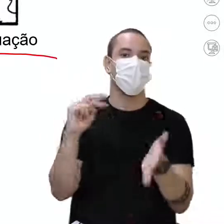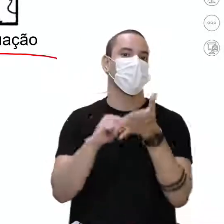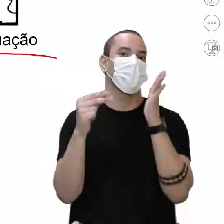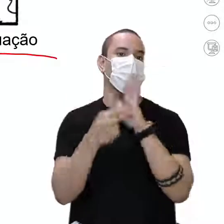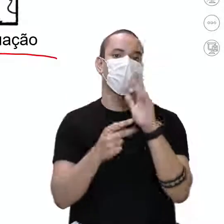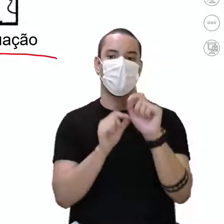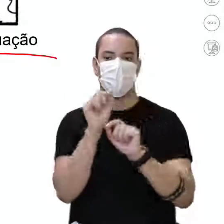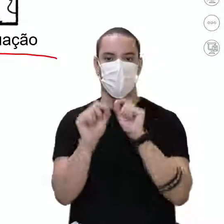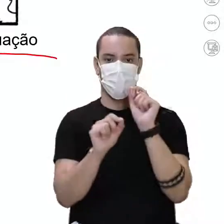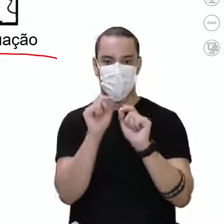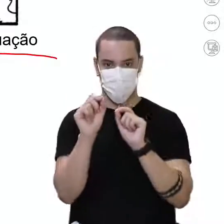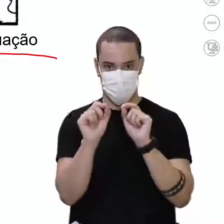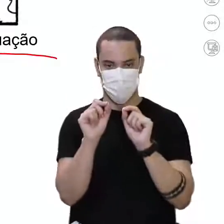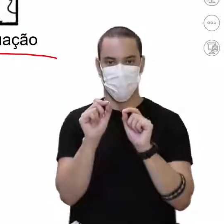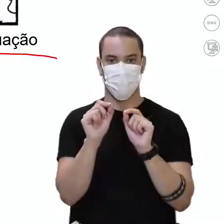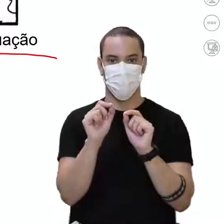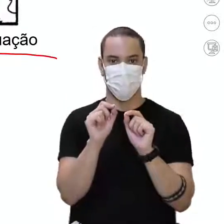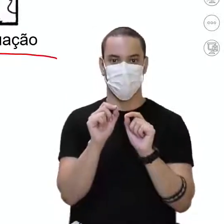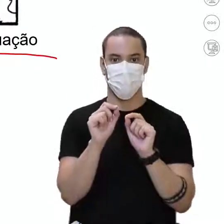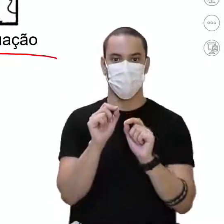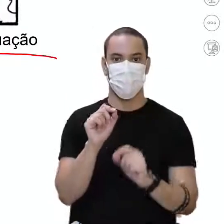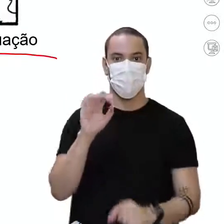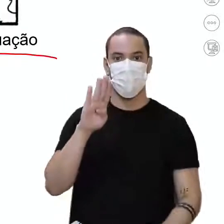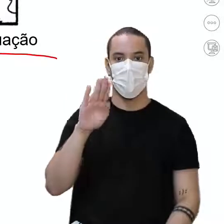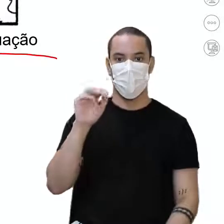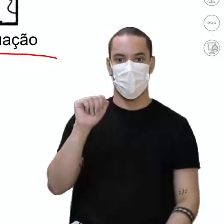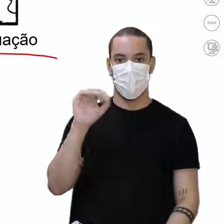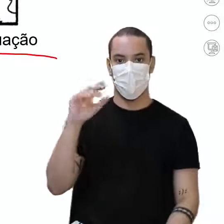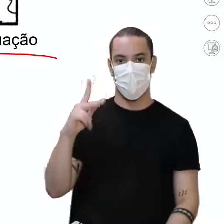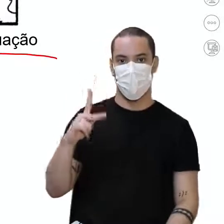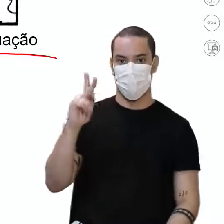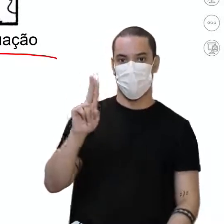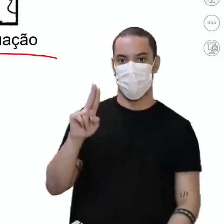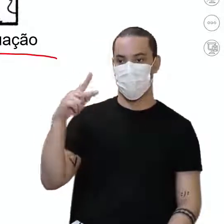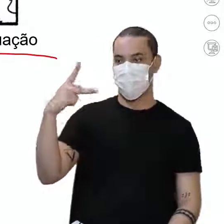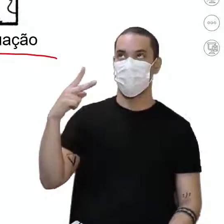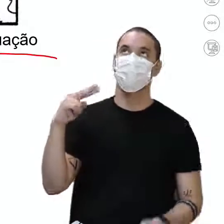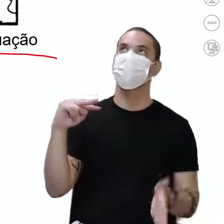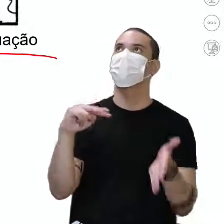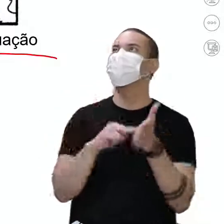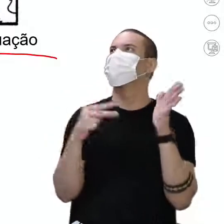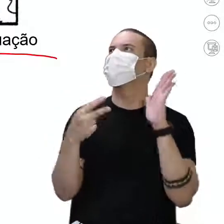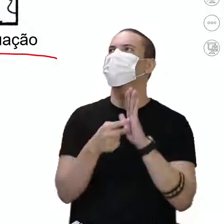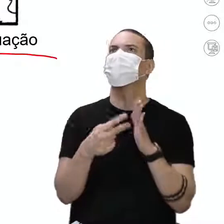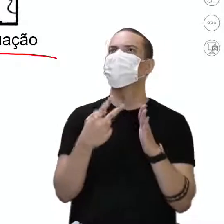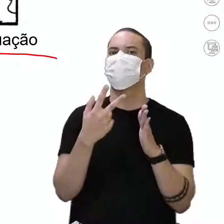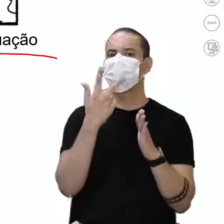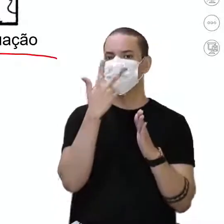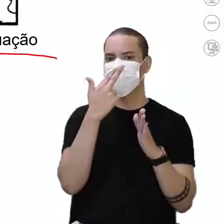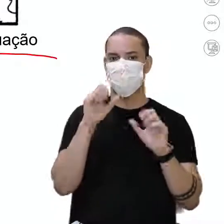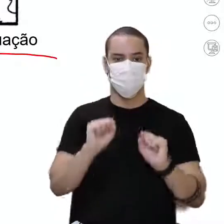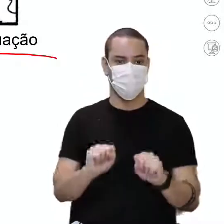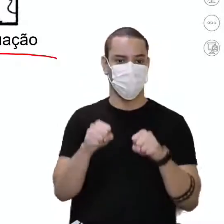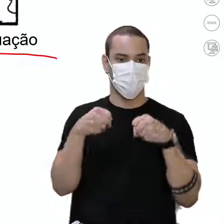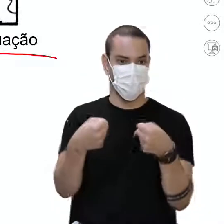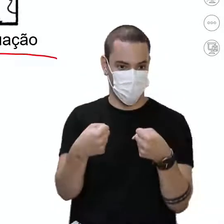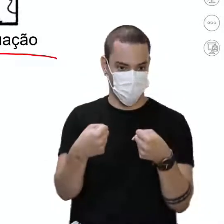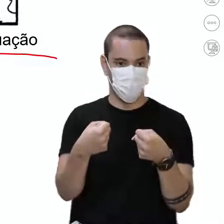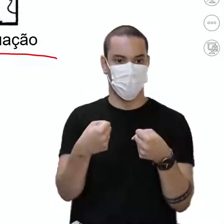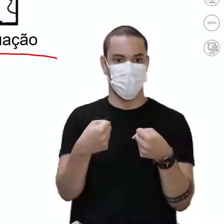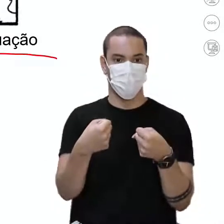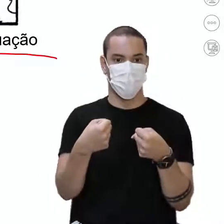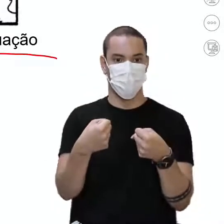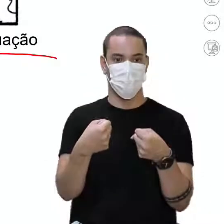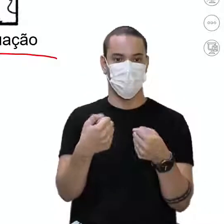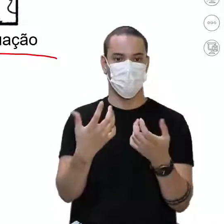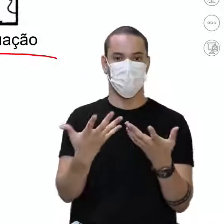meus backup, seriam meus reforços, quase não sai a palavra.